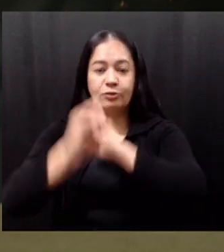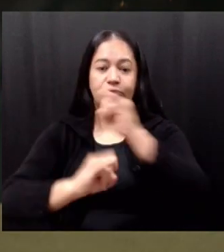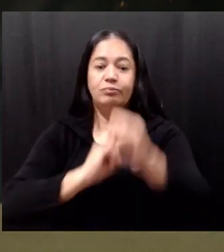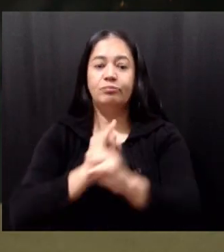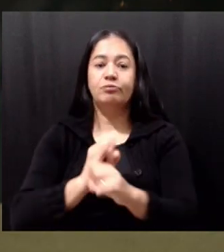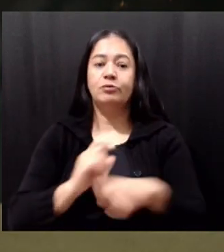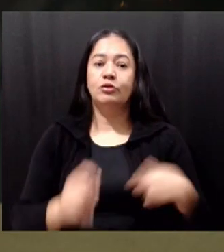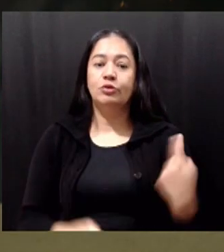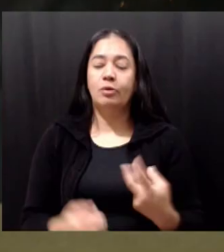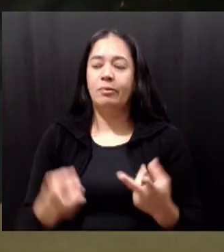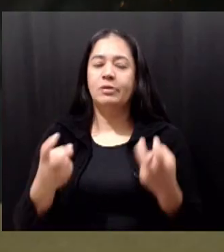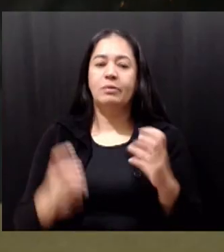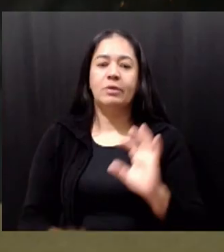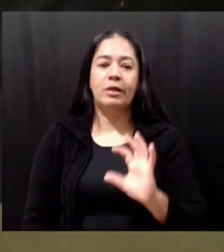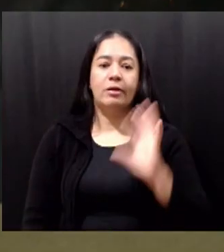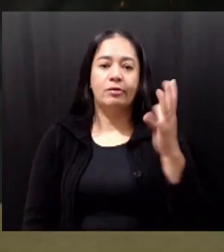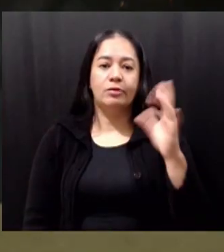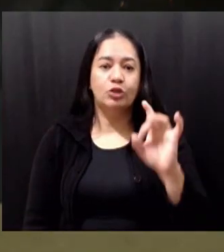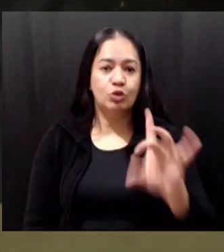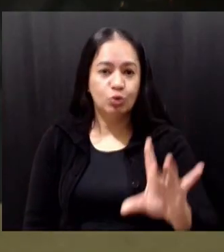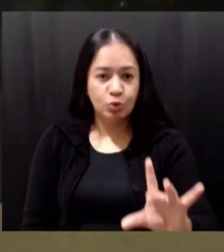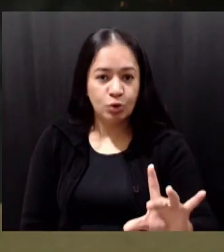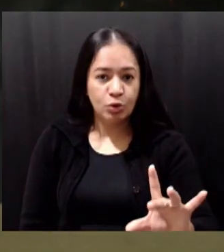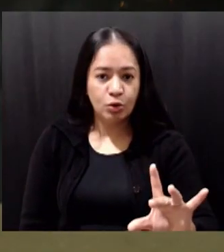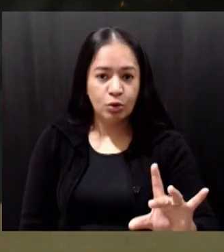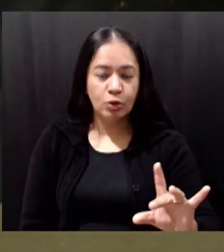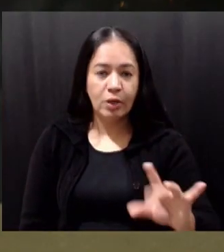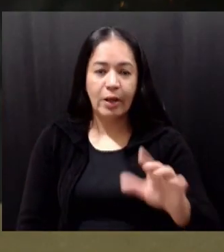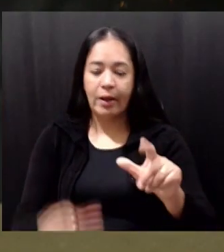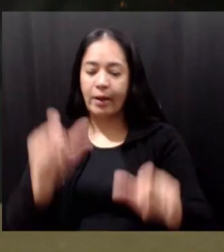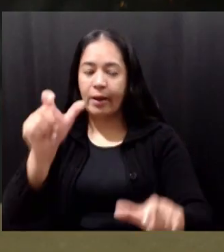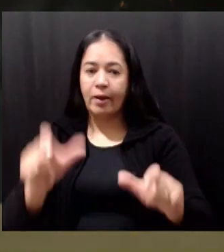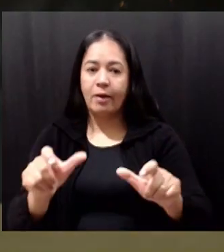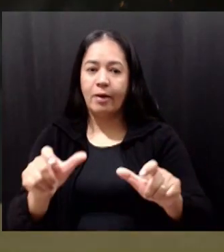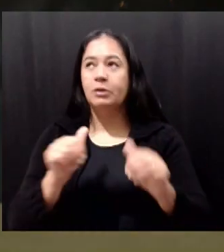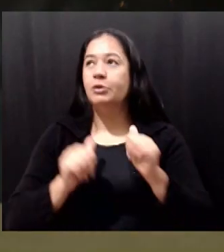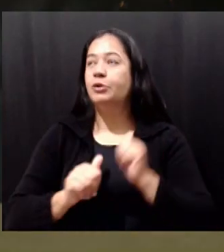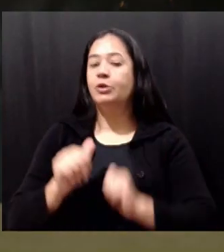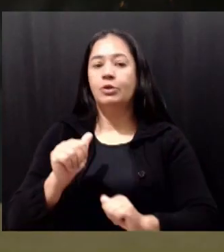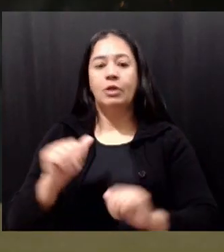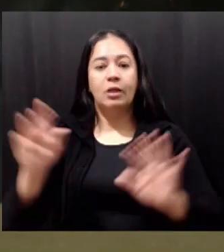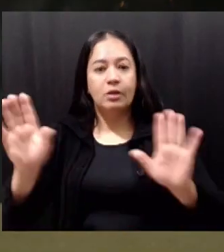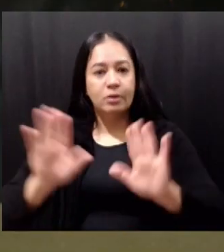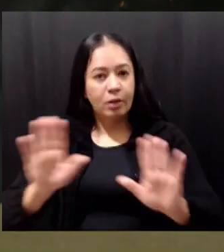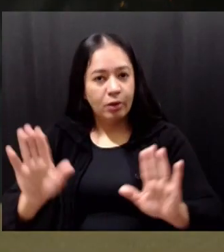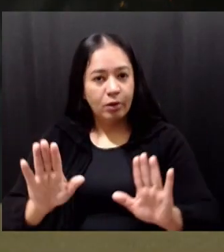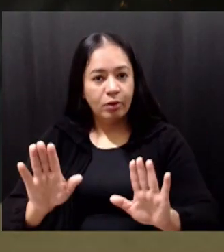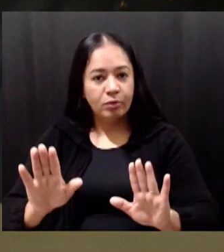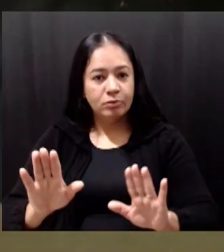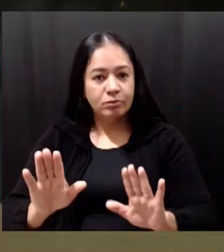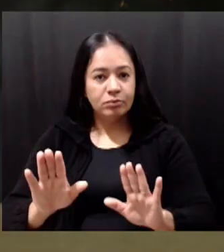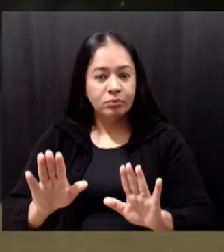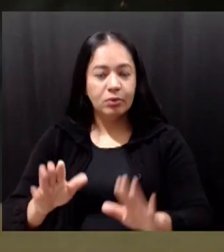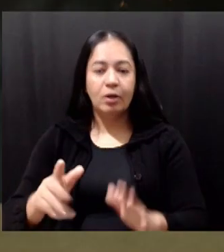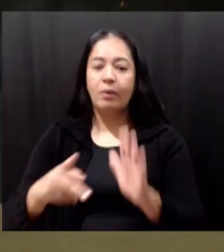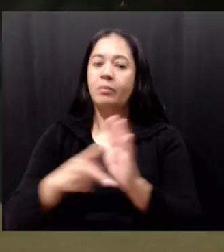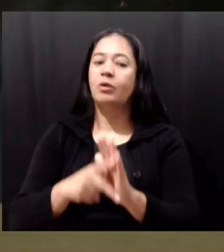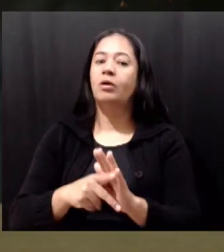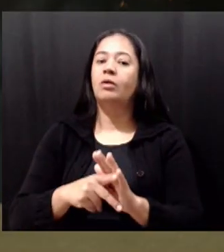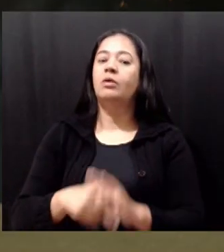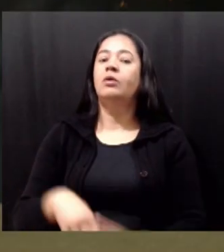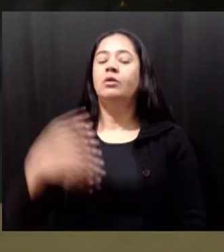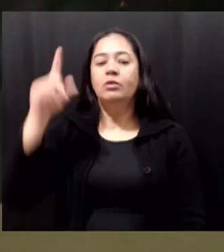acontece somente com quem está ocioso na tela. É que faz parte da rotina do trabalho também, né? E a